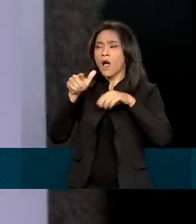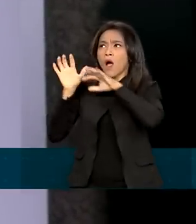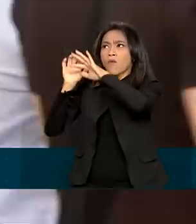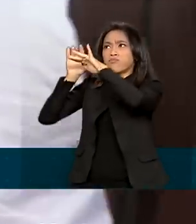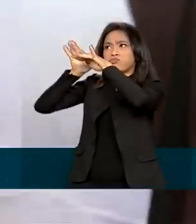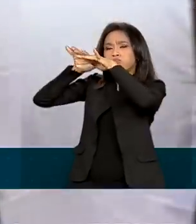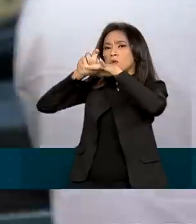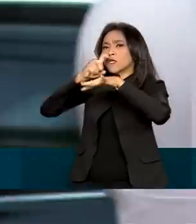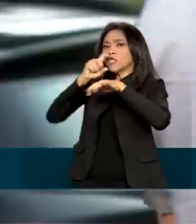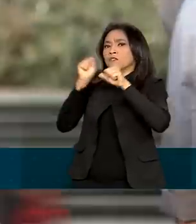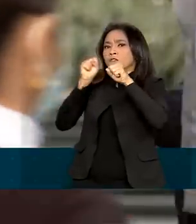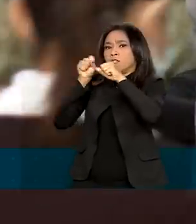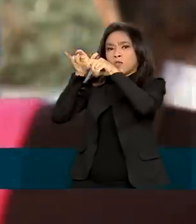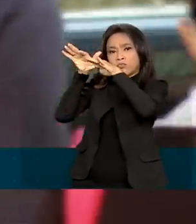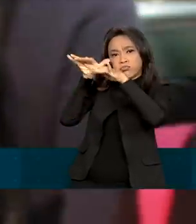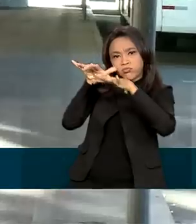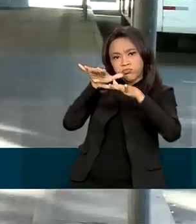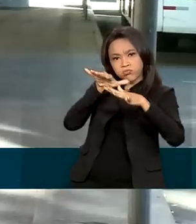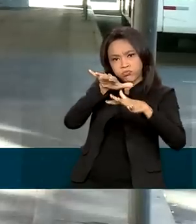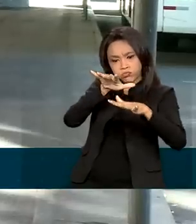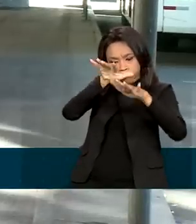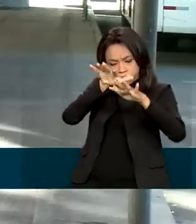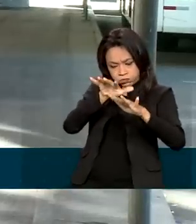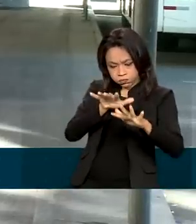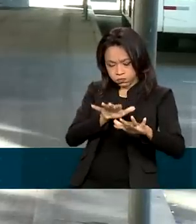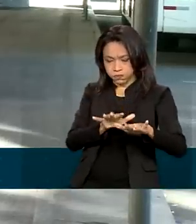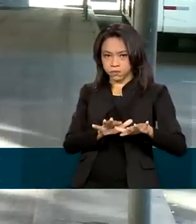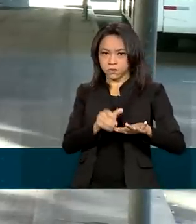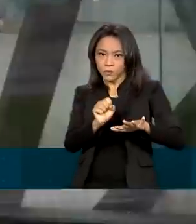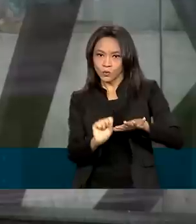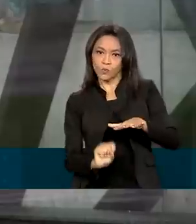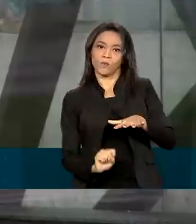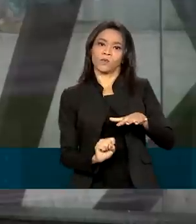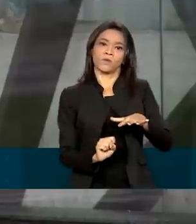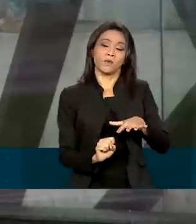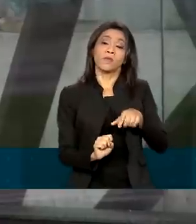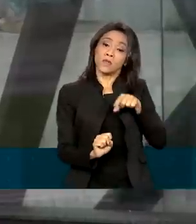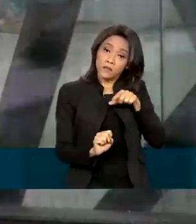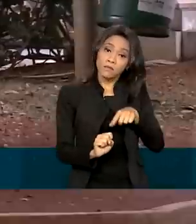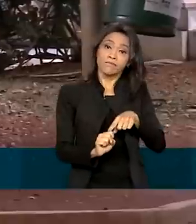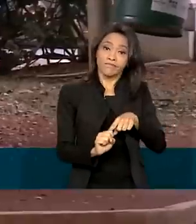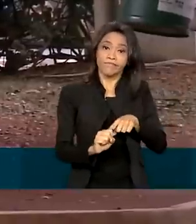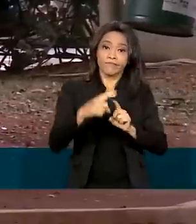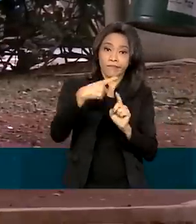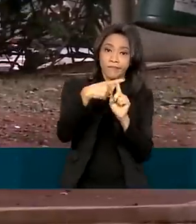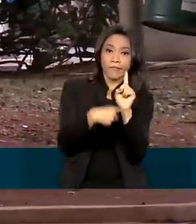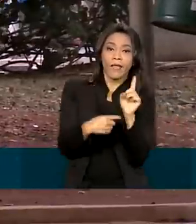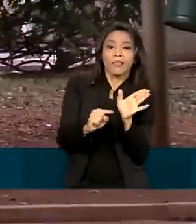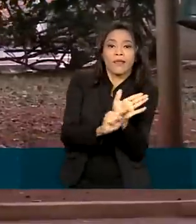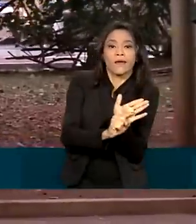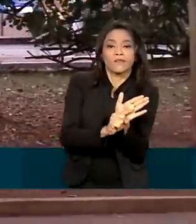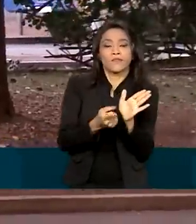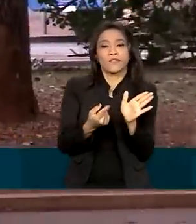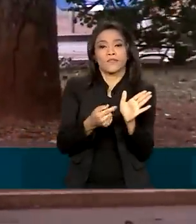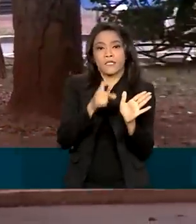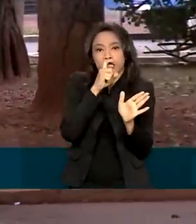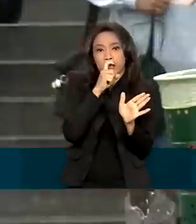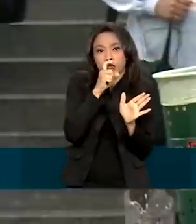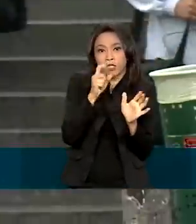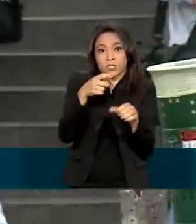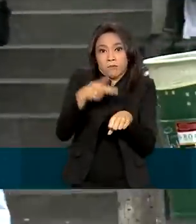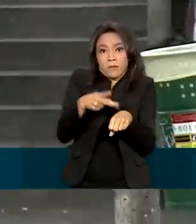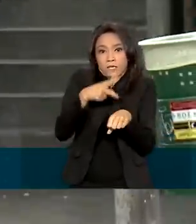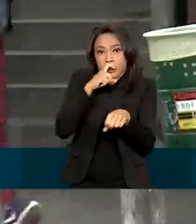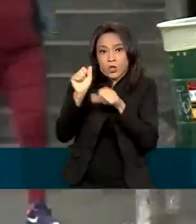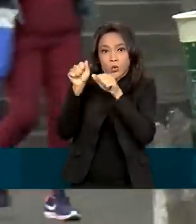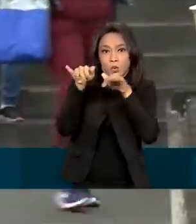sobre o país, que vai atuar sobre o país neste fim de semana, né? Há a possibilidade de temperaturas negativas e geadas até a quinta-feira,